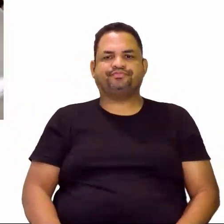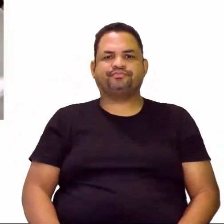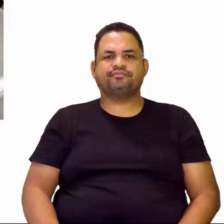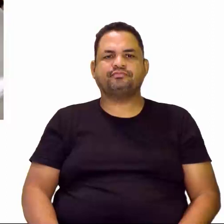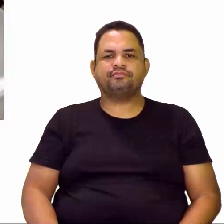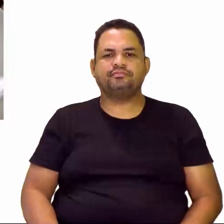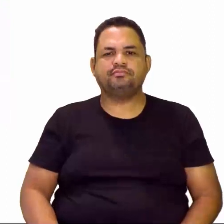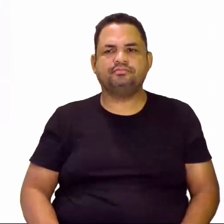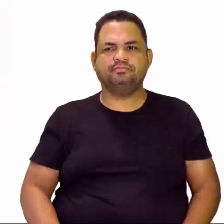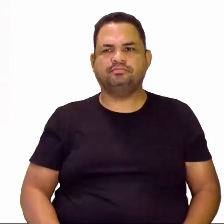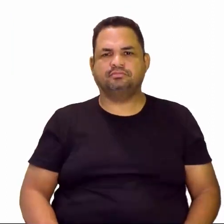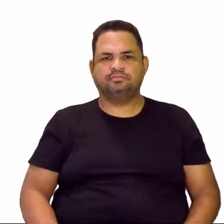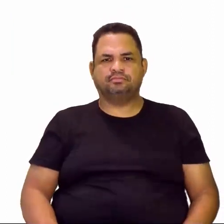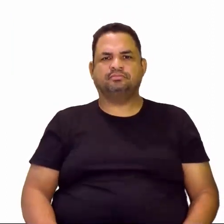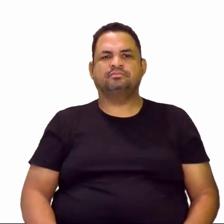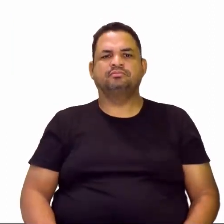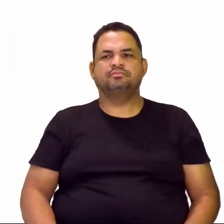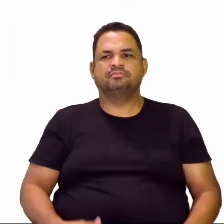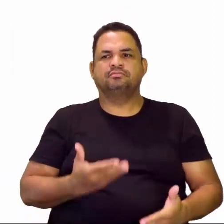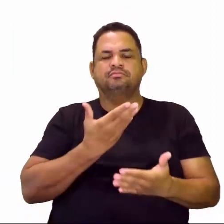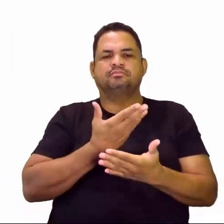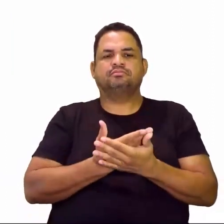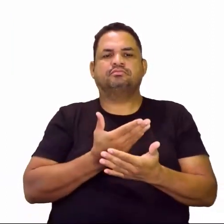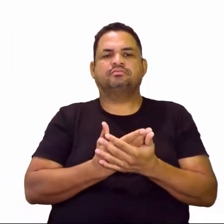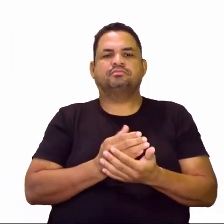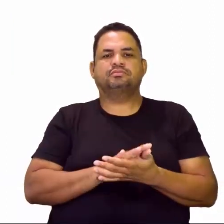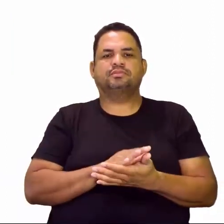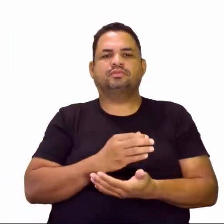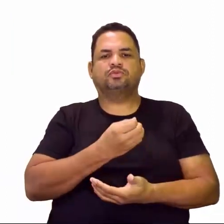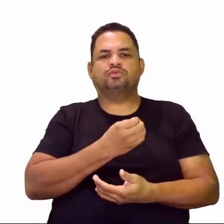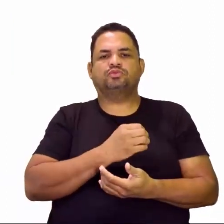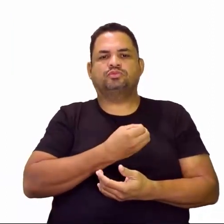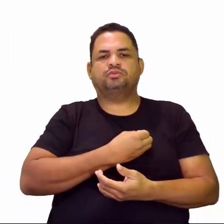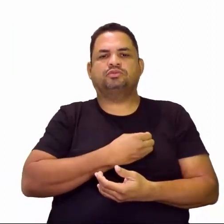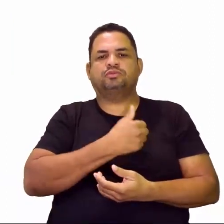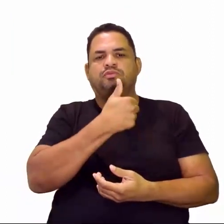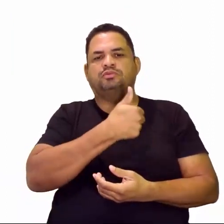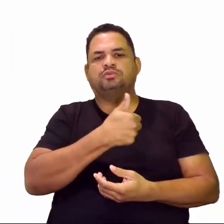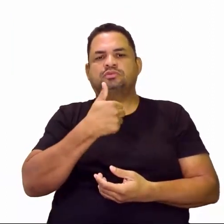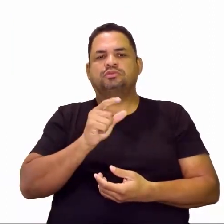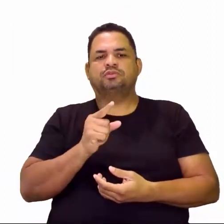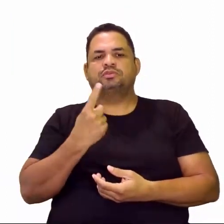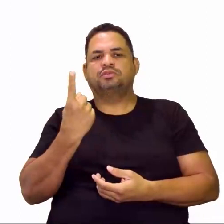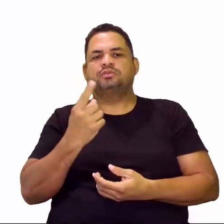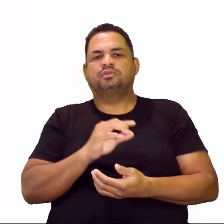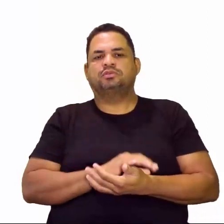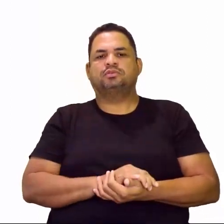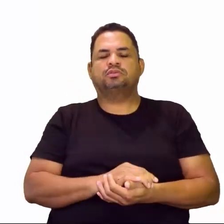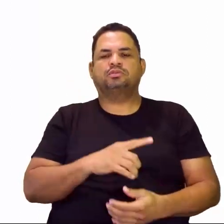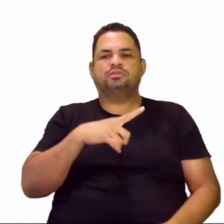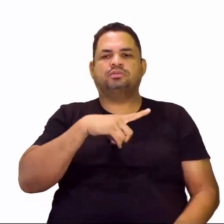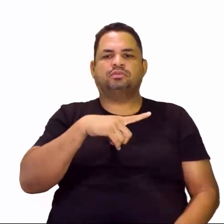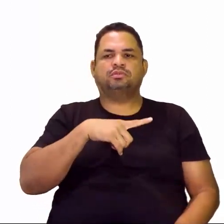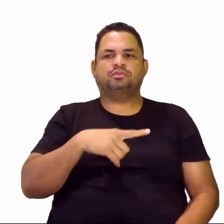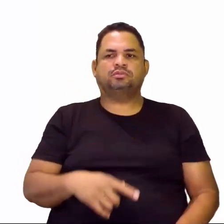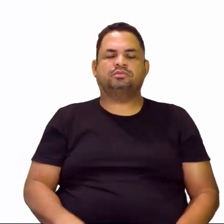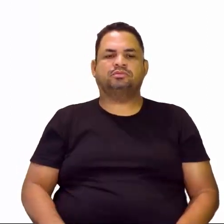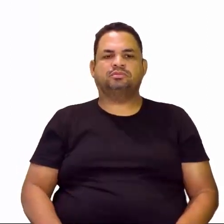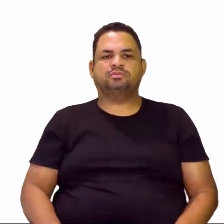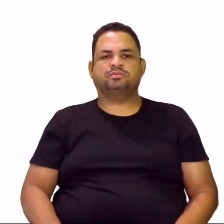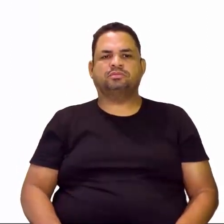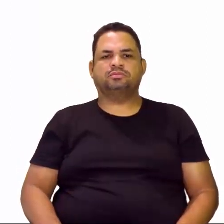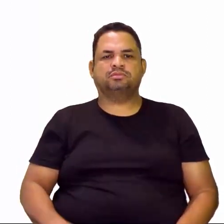sucessivamente. Com relação à aula 11.1, aqui nós temos